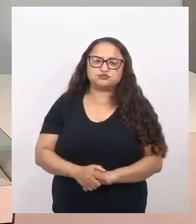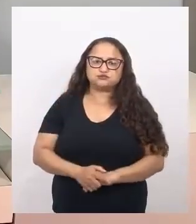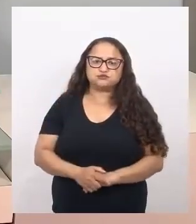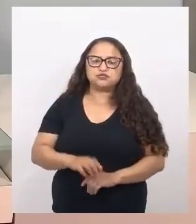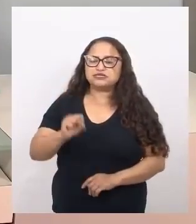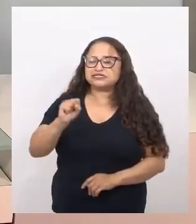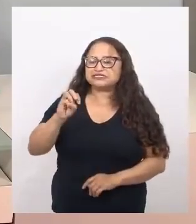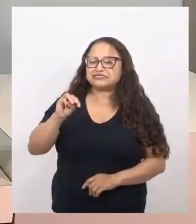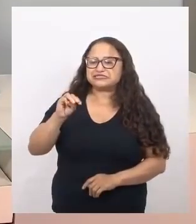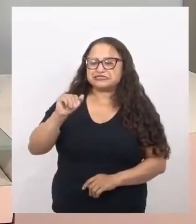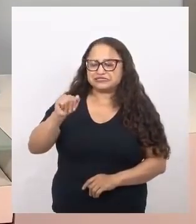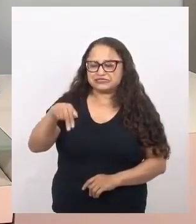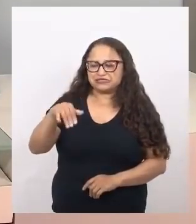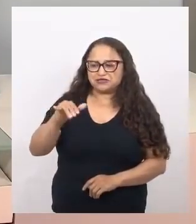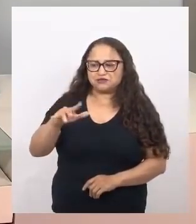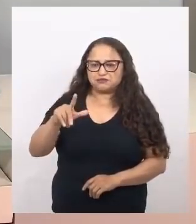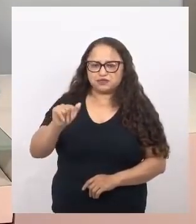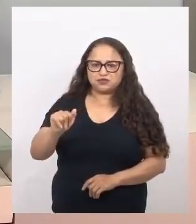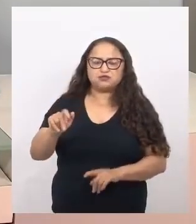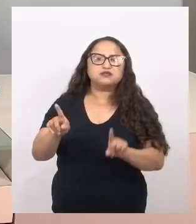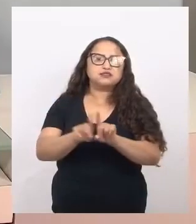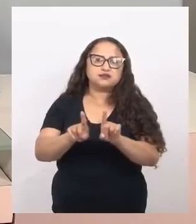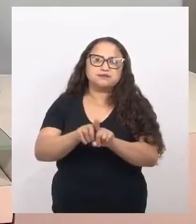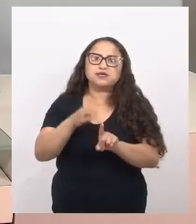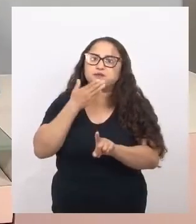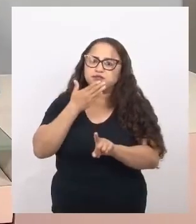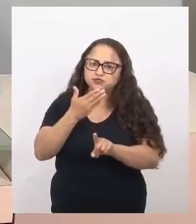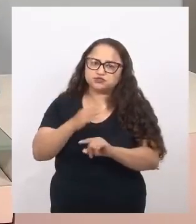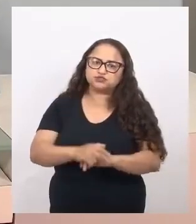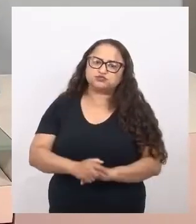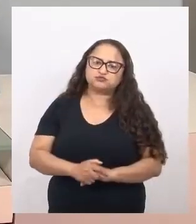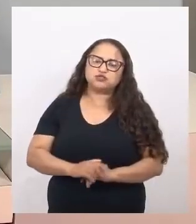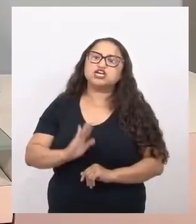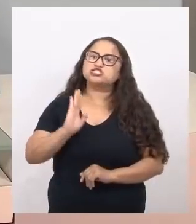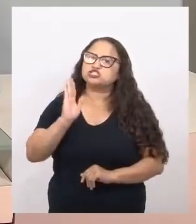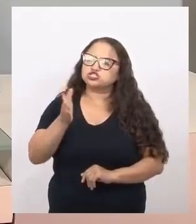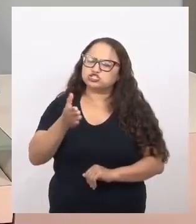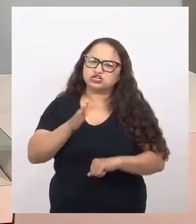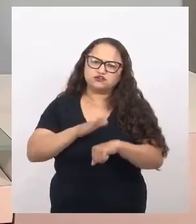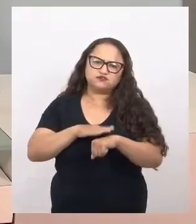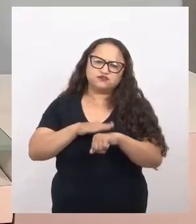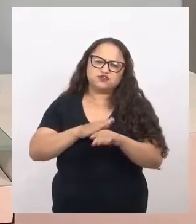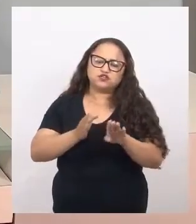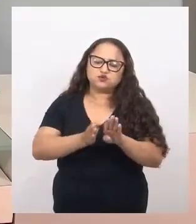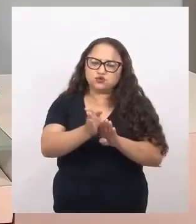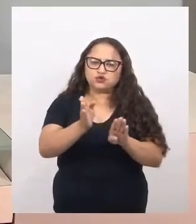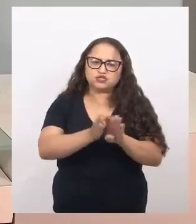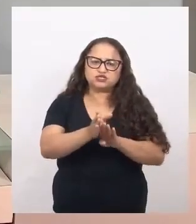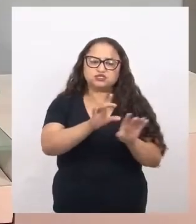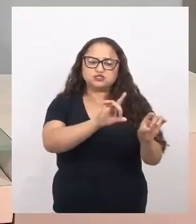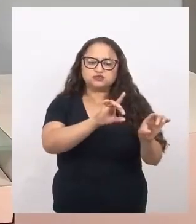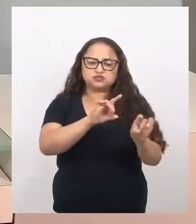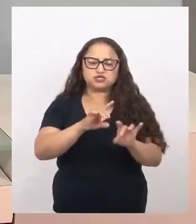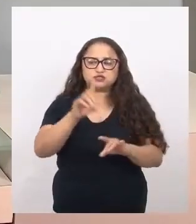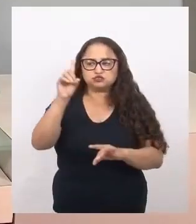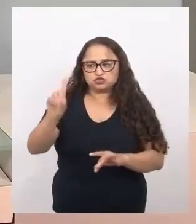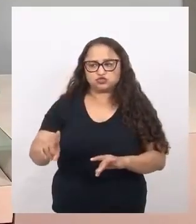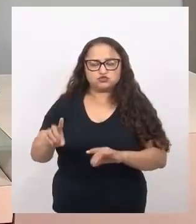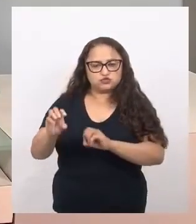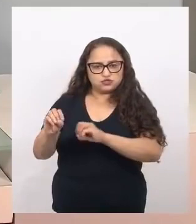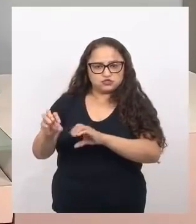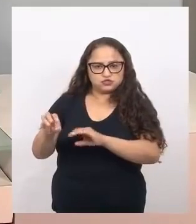Samily, eu acho, pediu também que isso esteja disponível. Já foi feita uma orientação técnica com as diretorias de ensino e